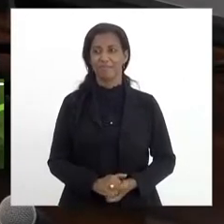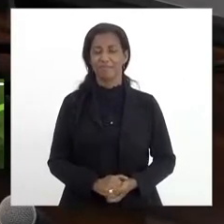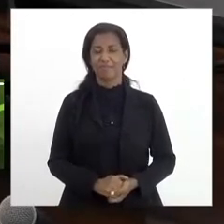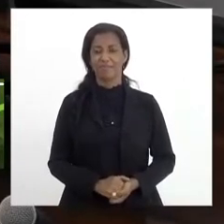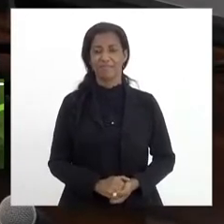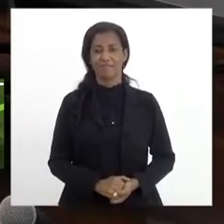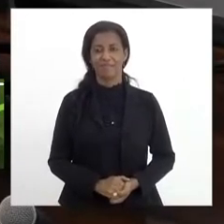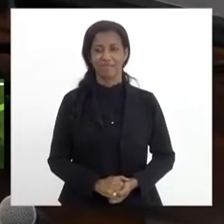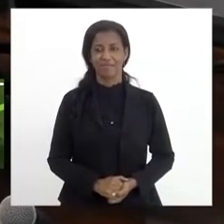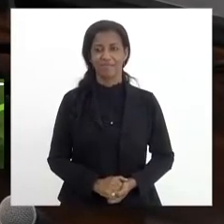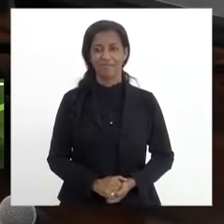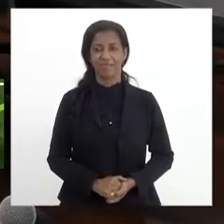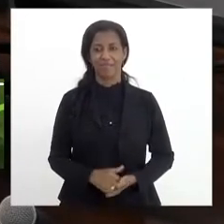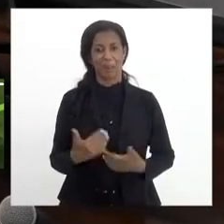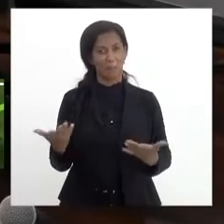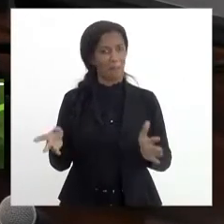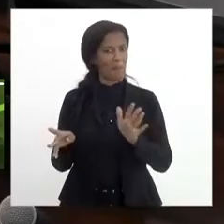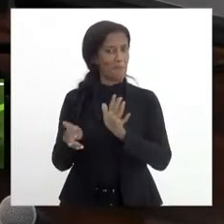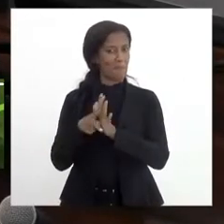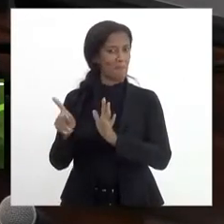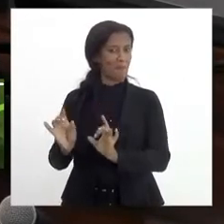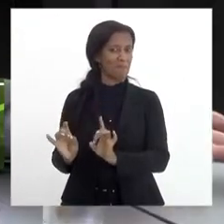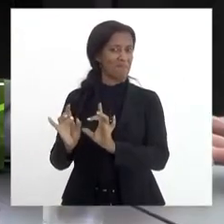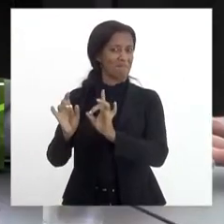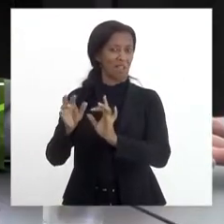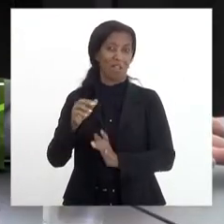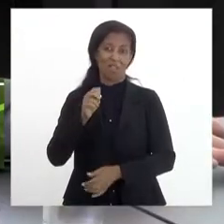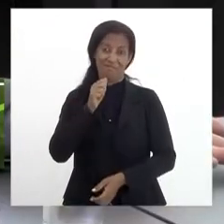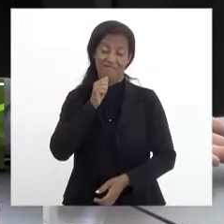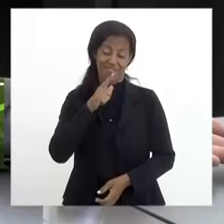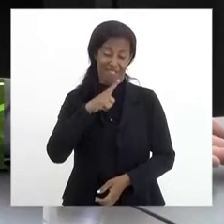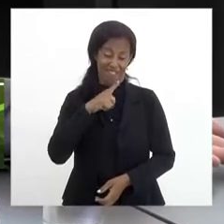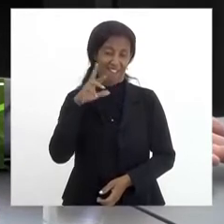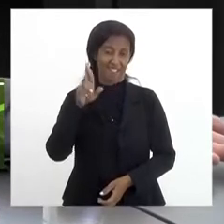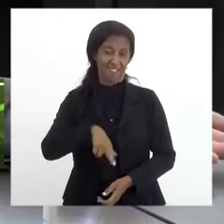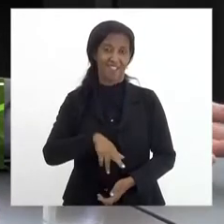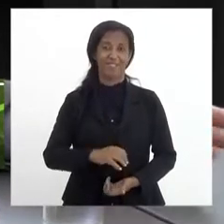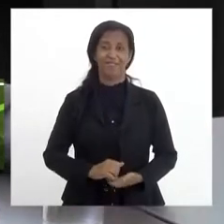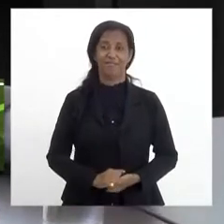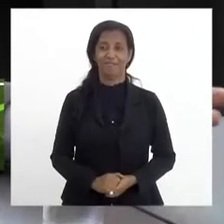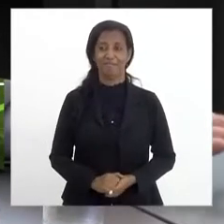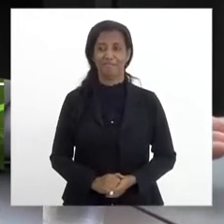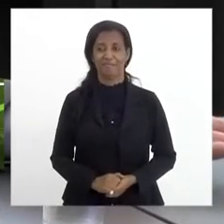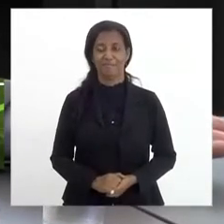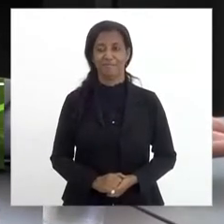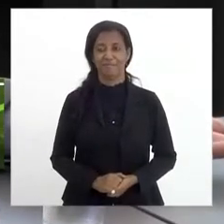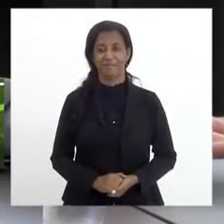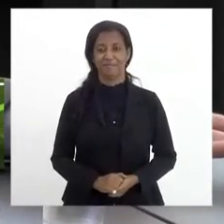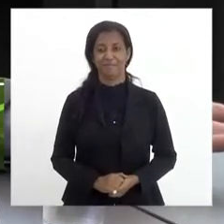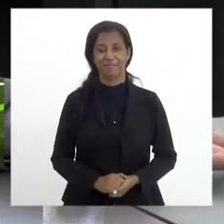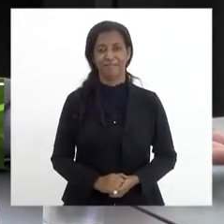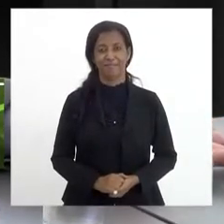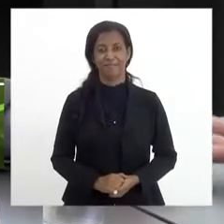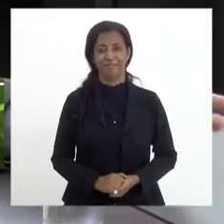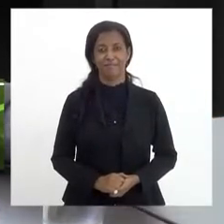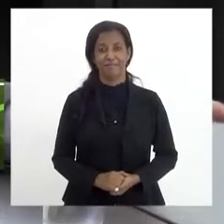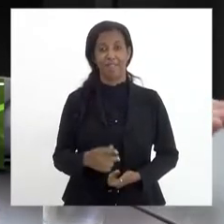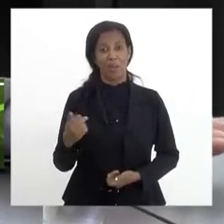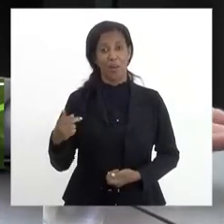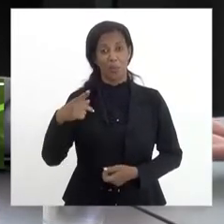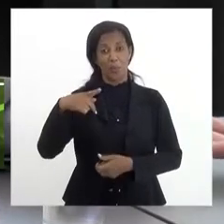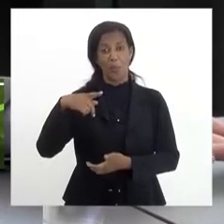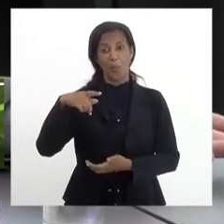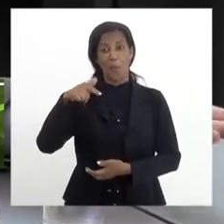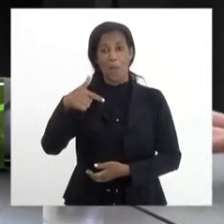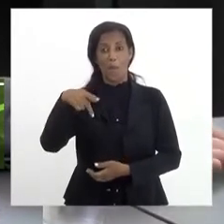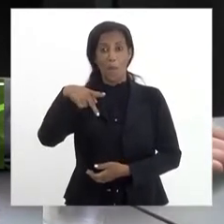Mas, no caso específico, ele não deixa de ter razão, né? Porque, evidentemente, para um posto funcionar 24 horas, já